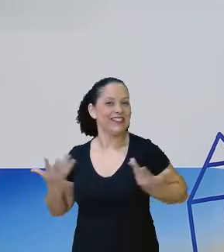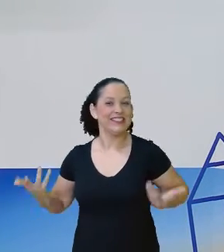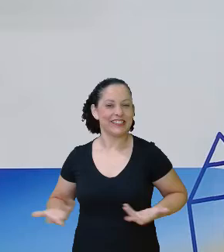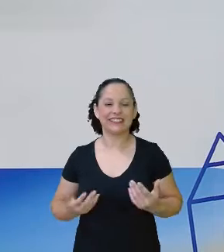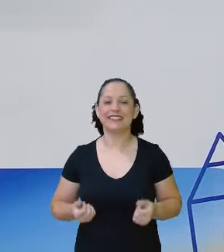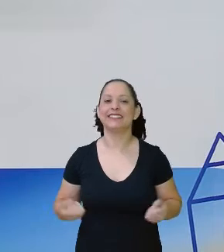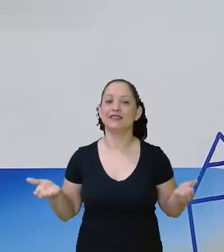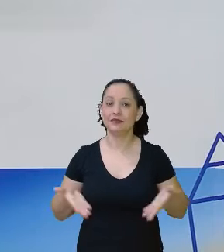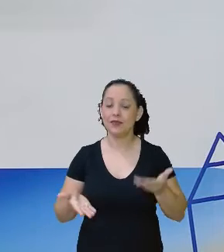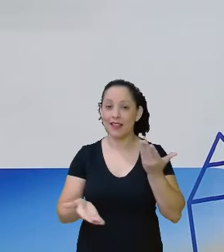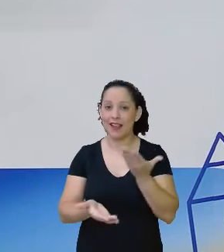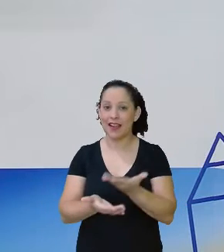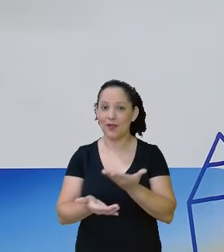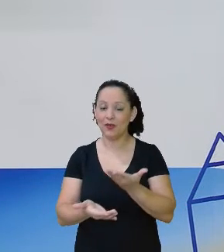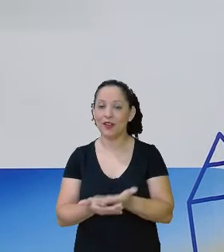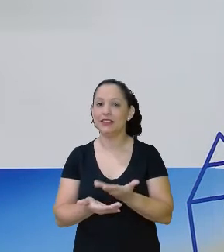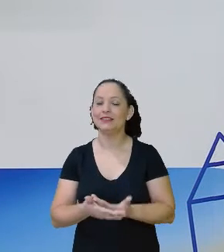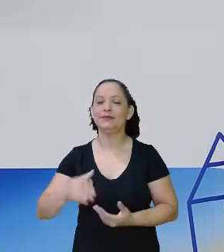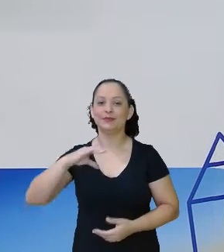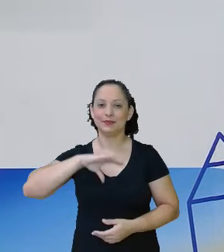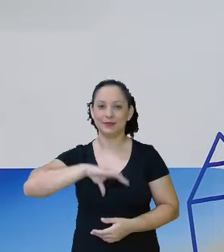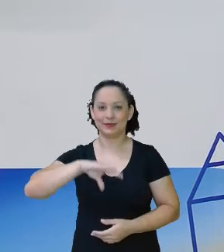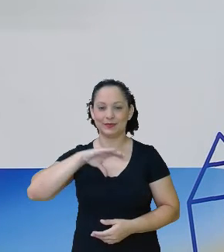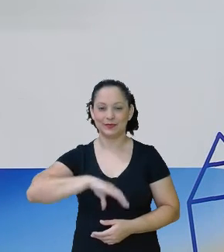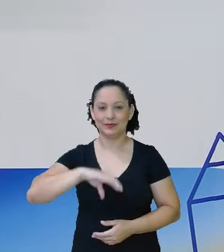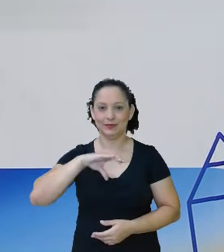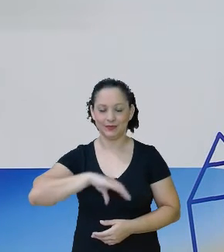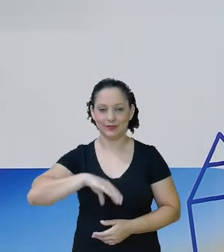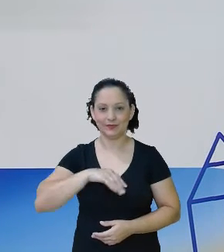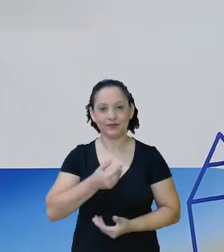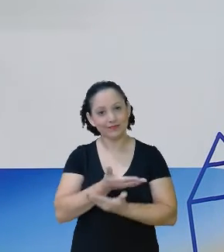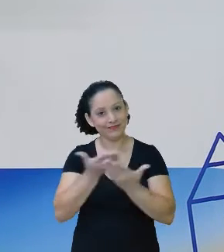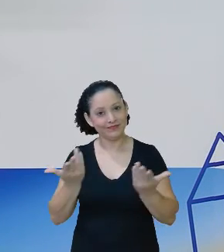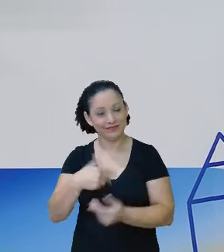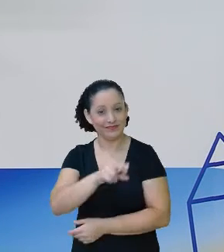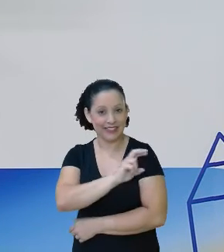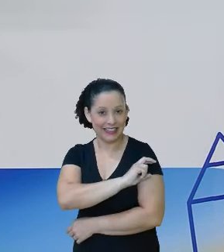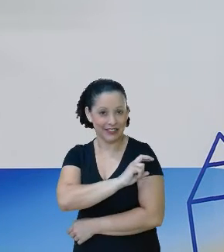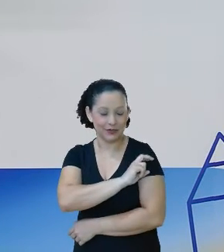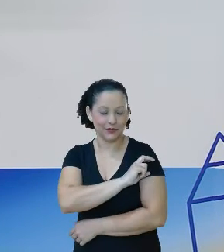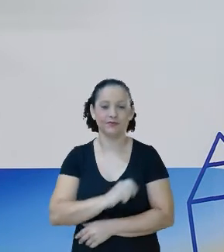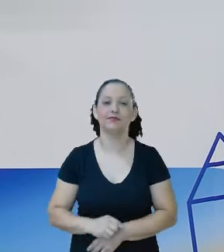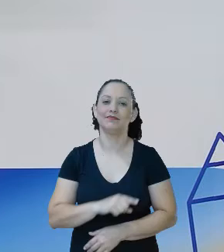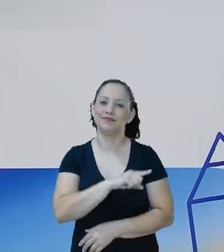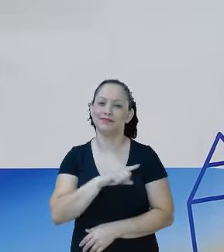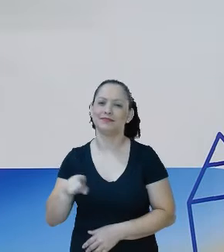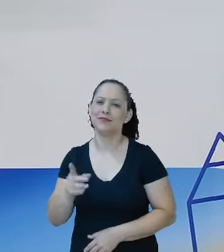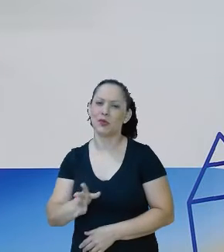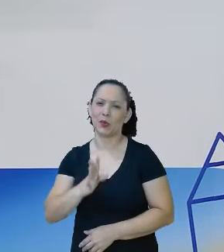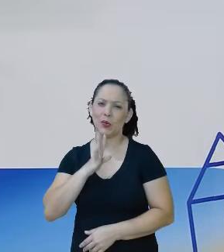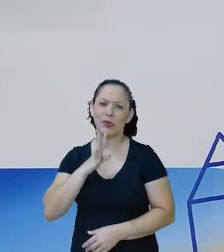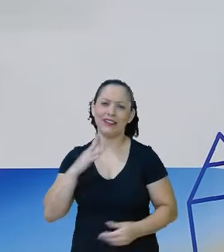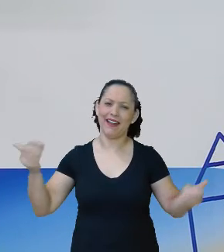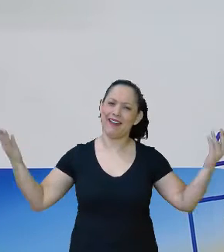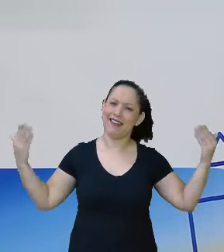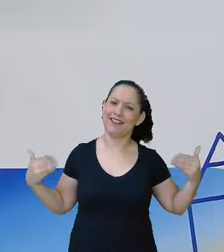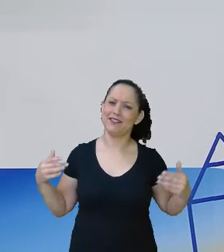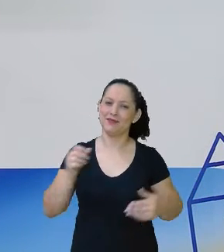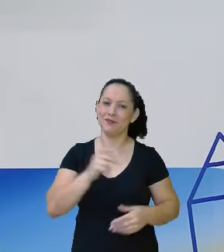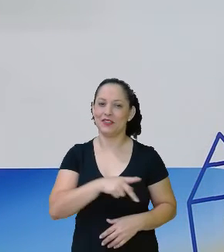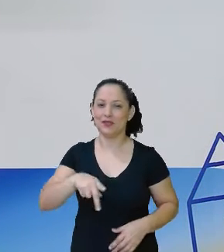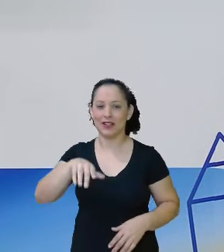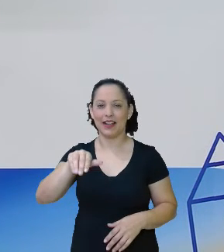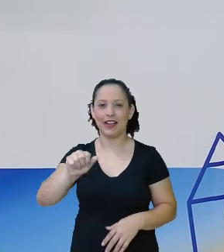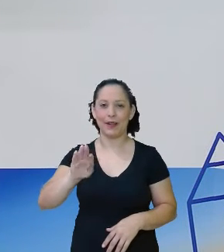dispostos para mais uma aula de língua portuguesa para os quintos anos. Você já me conhece, professora Abigail